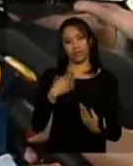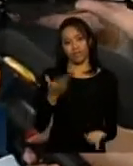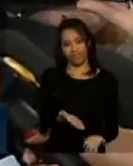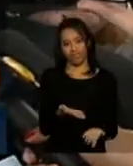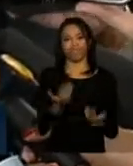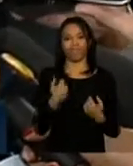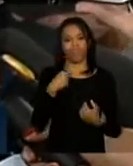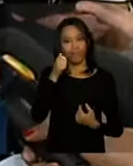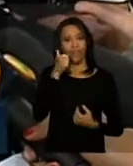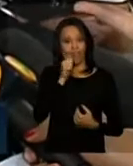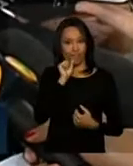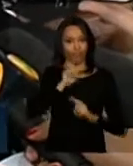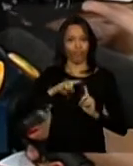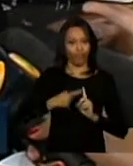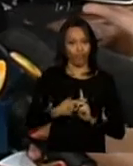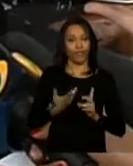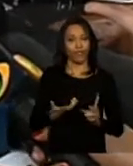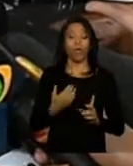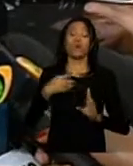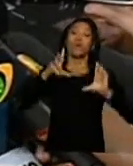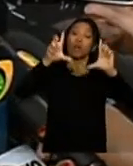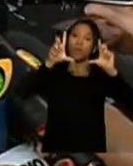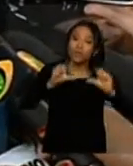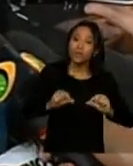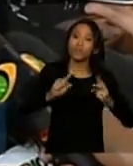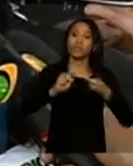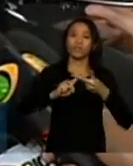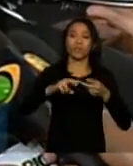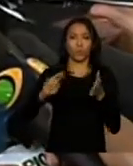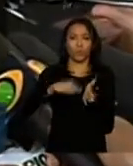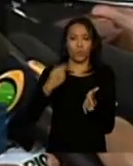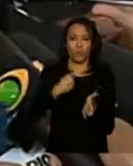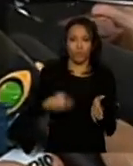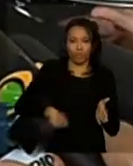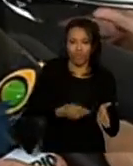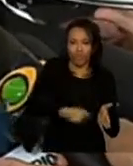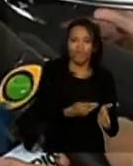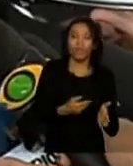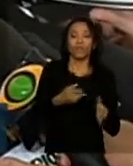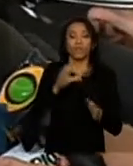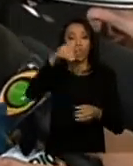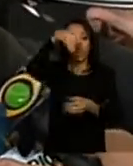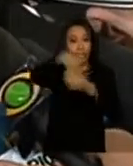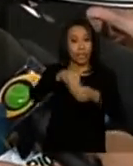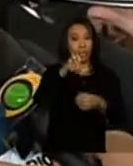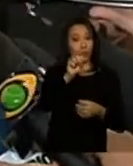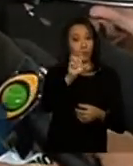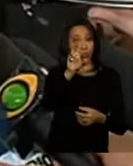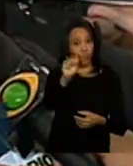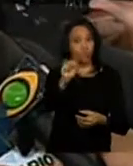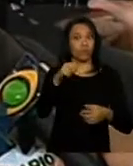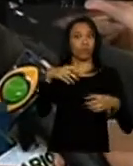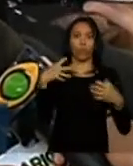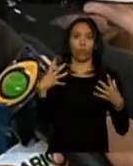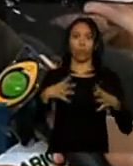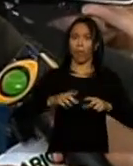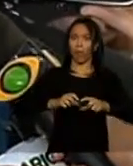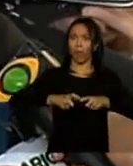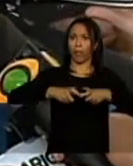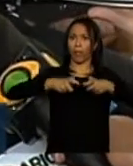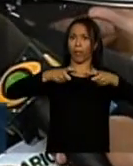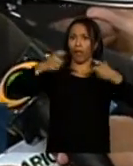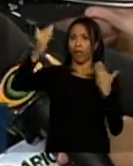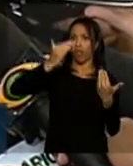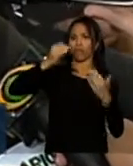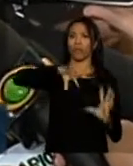gestante. Segundo, reduzirmos as taxas de cesárea. No SUS, na rede pública, elas são maiores do que acontece no